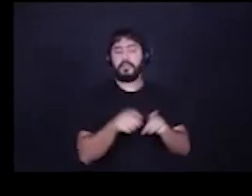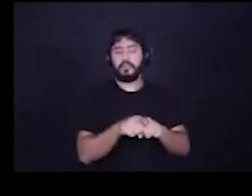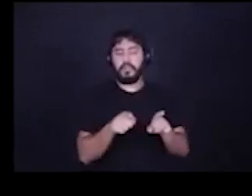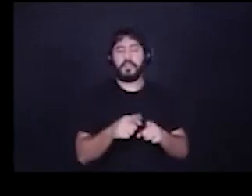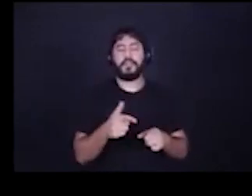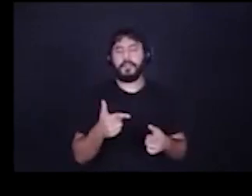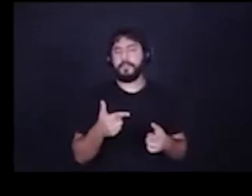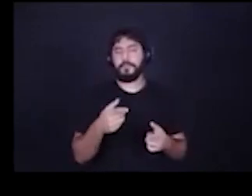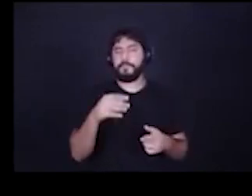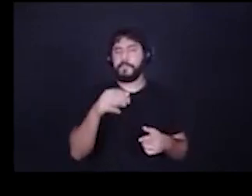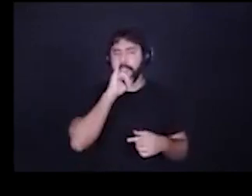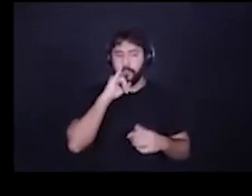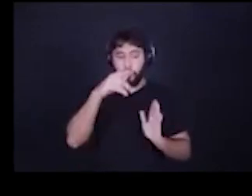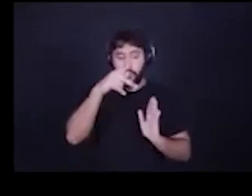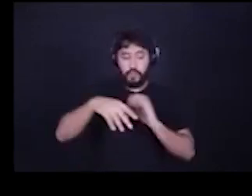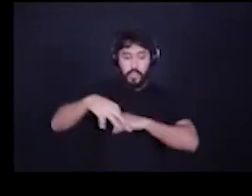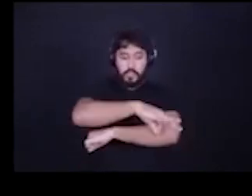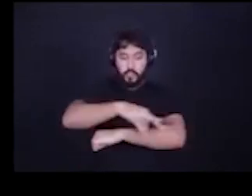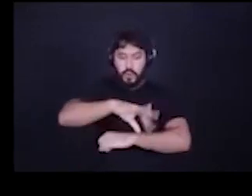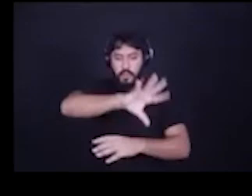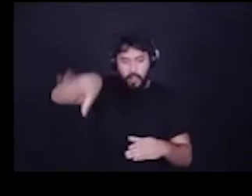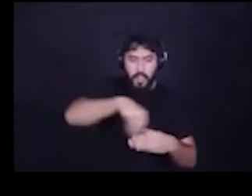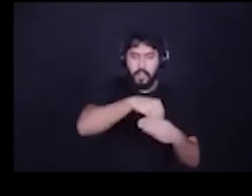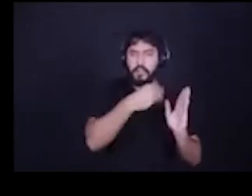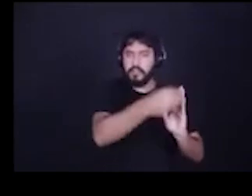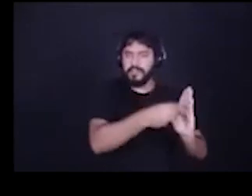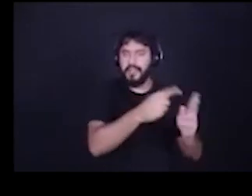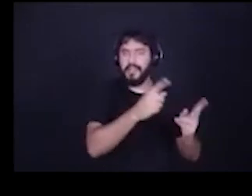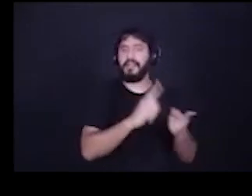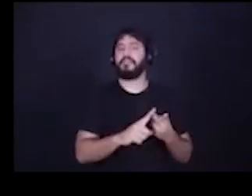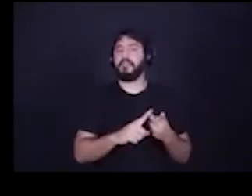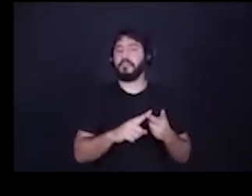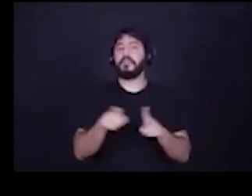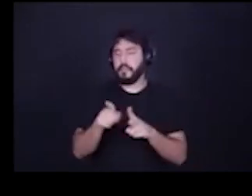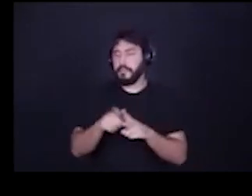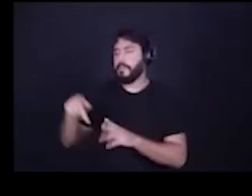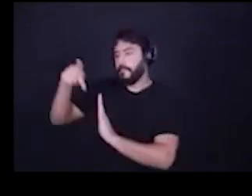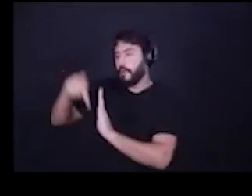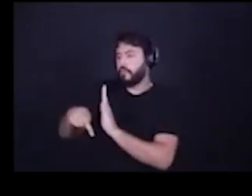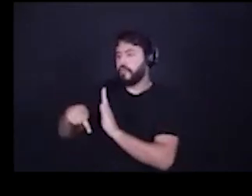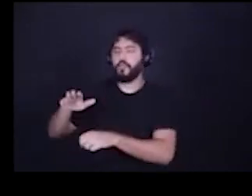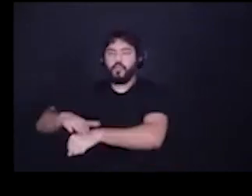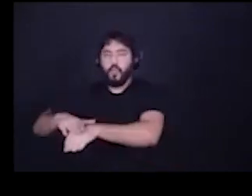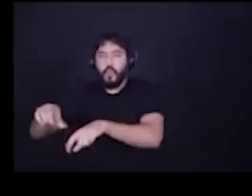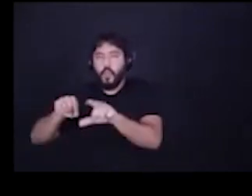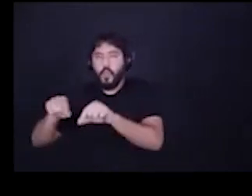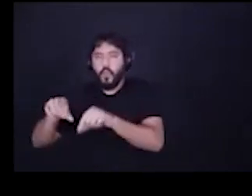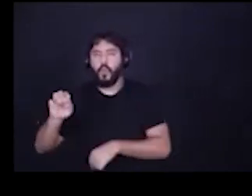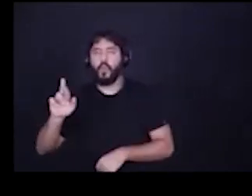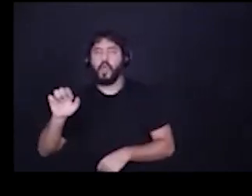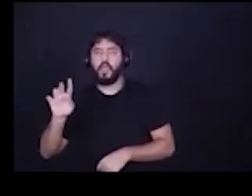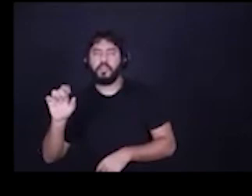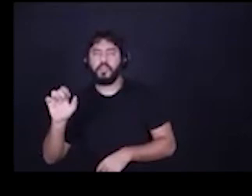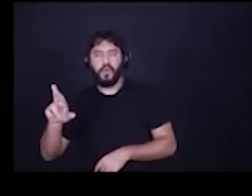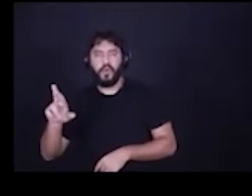projeto de arquitetura, de como incorporar o que estava vindo do projeto curatorial, de olhar para a trajetória dessa pessoa, e a gente foi